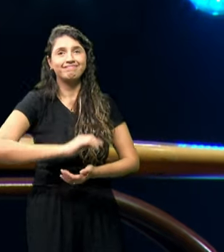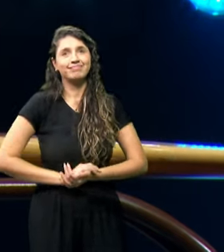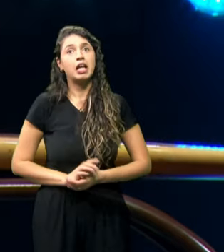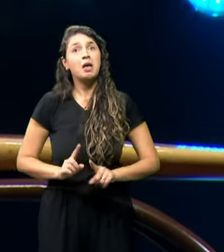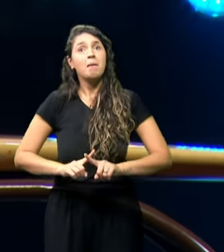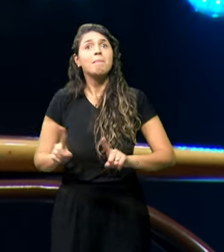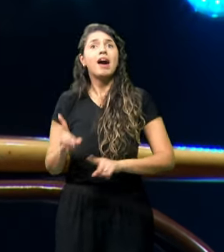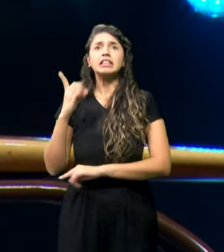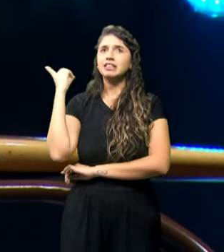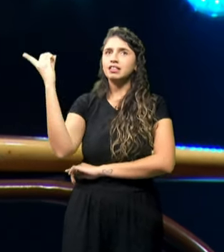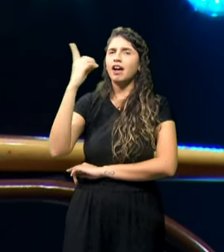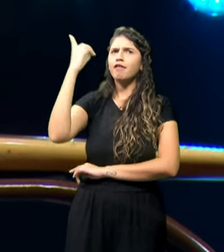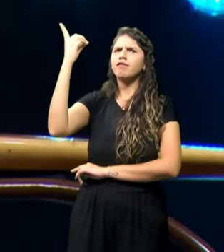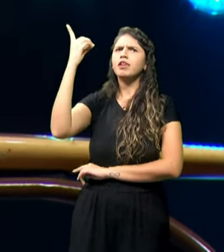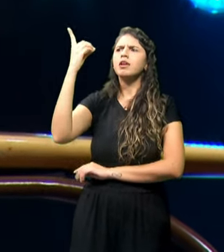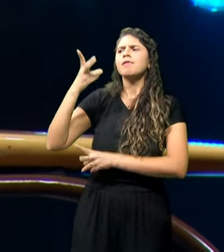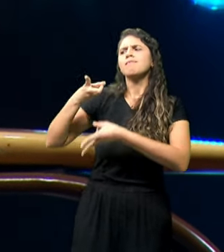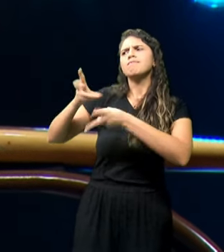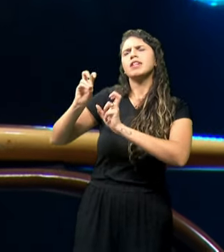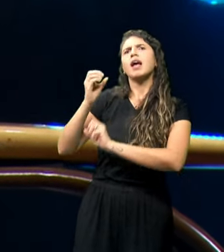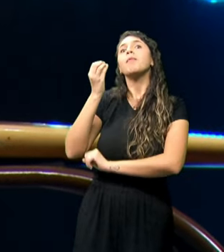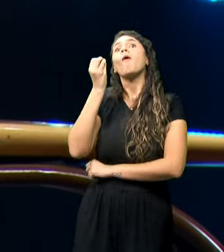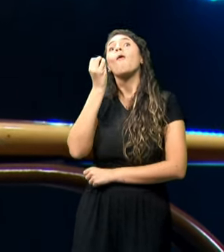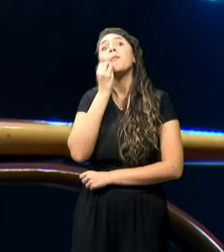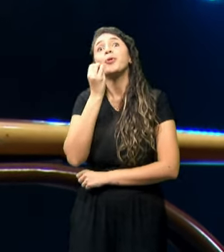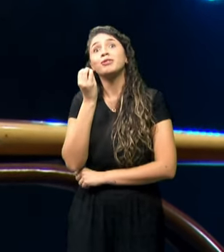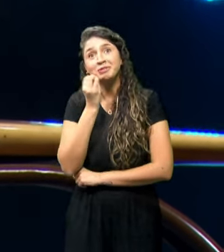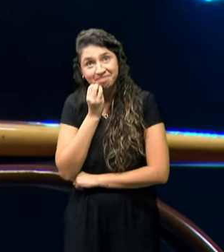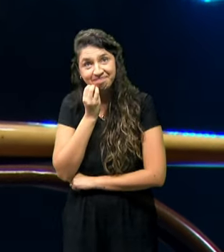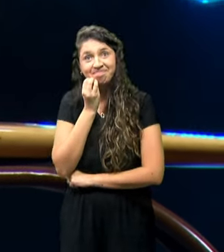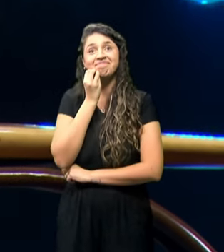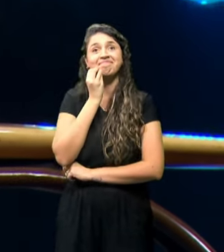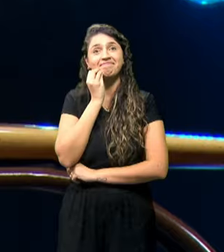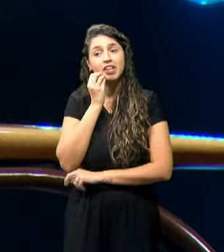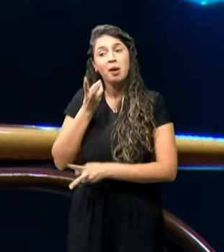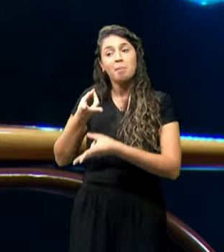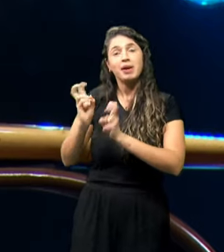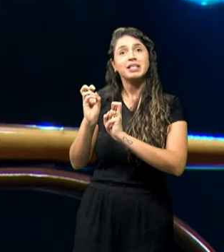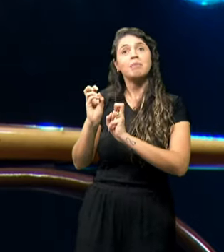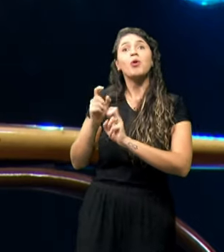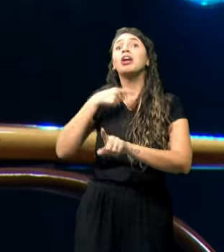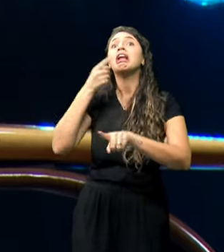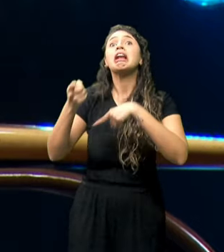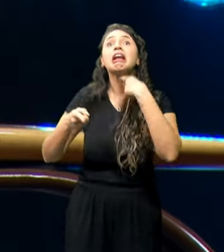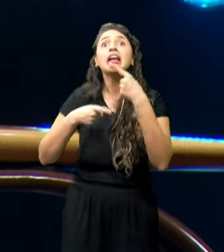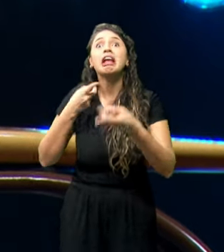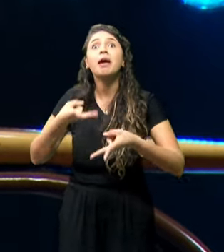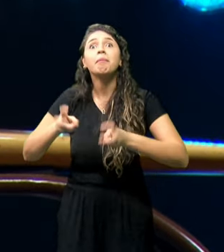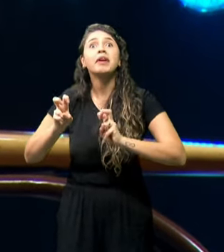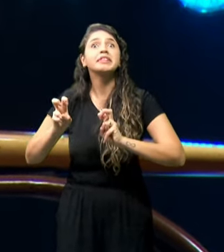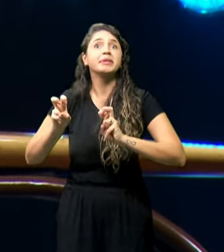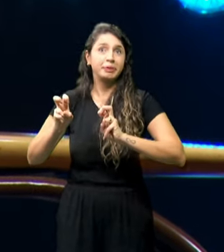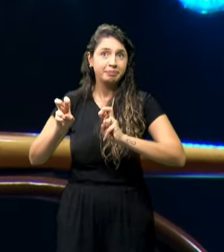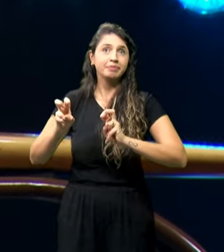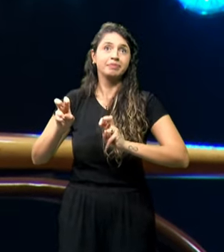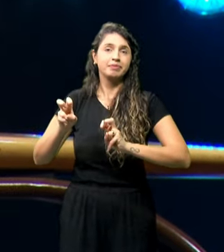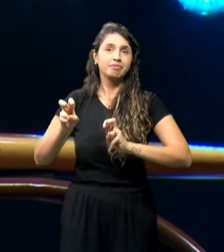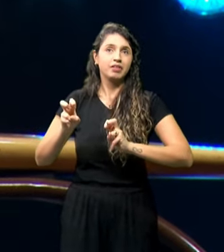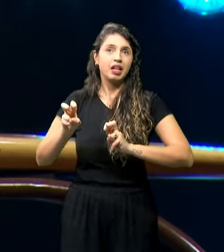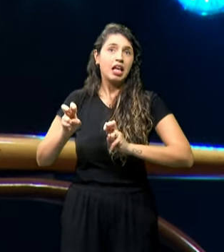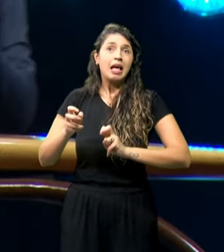Davi verifica uma oportunidade. Davi viu o que ninguém viu. Enquanto o exército de Israel tremia por